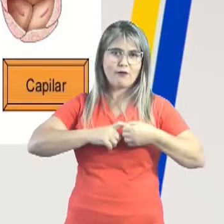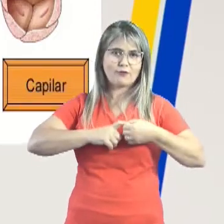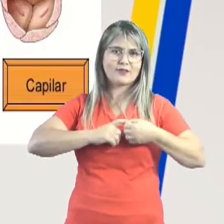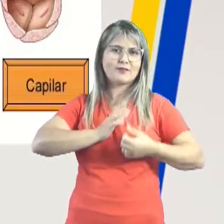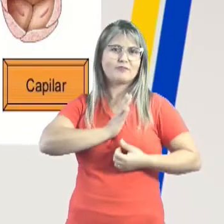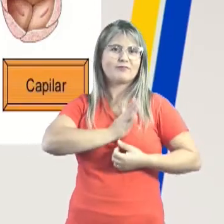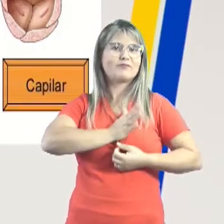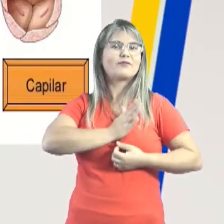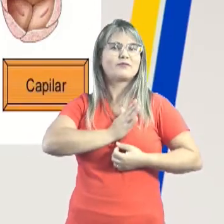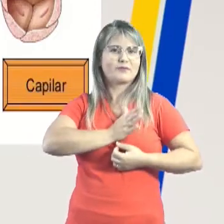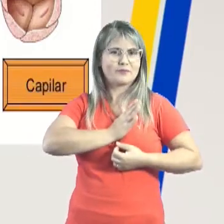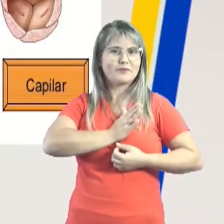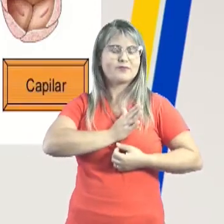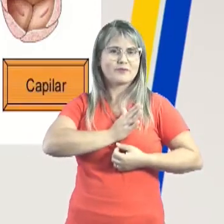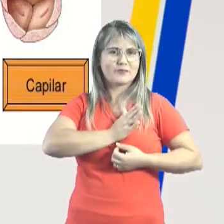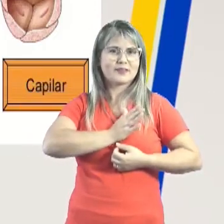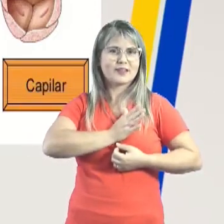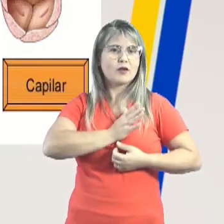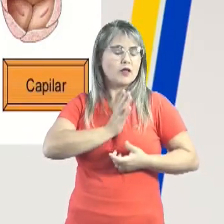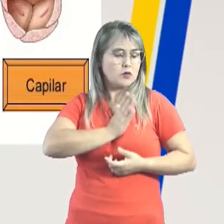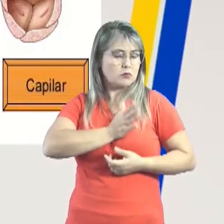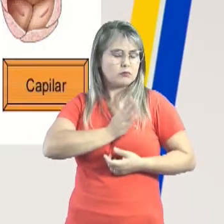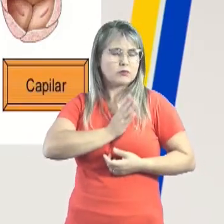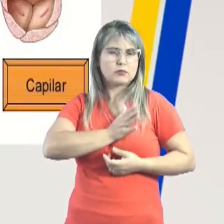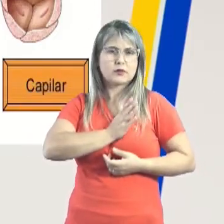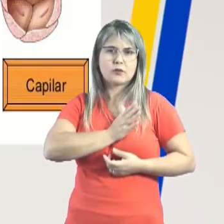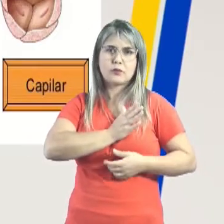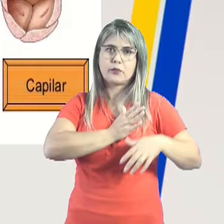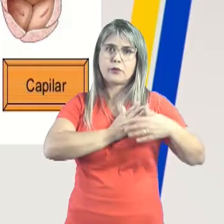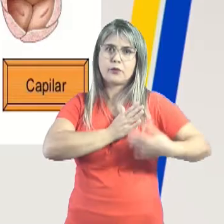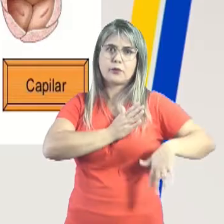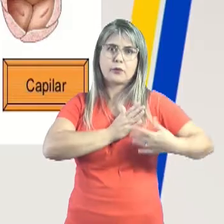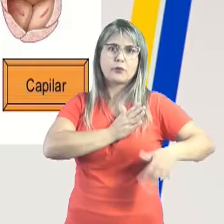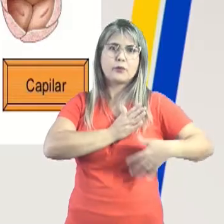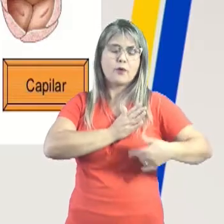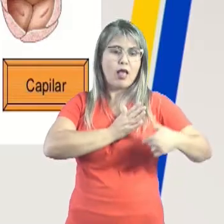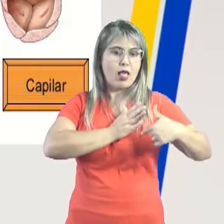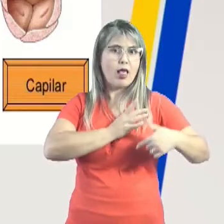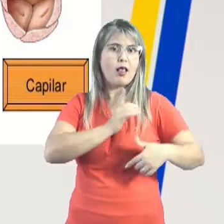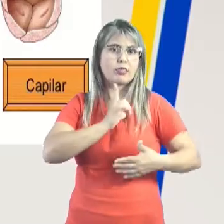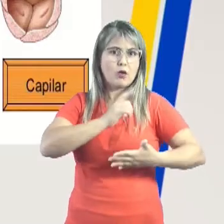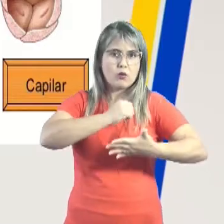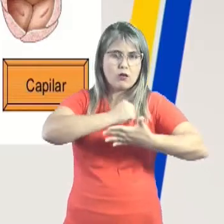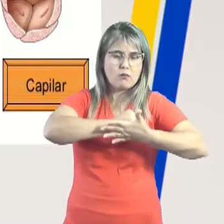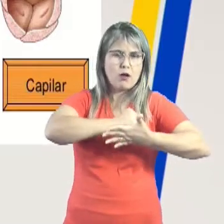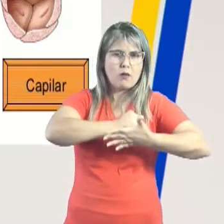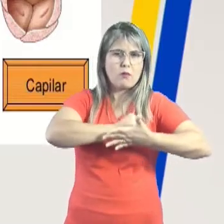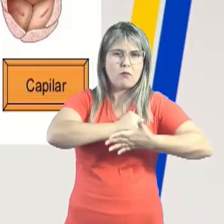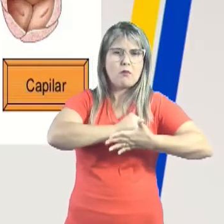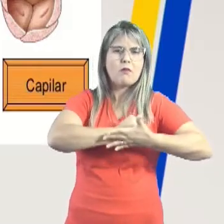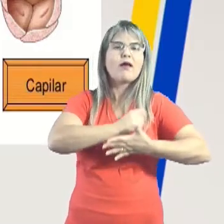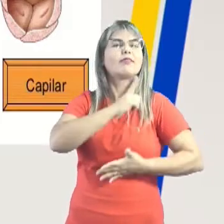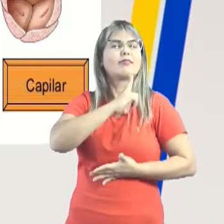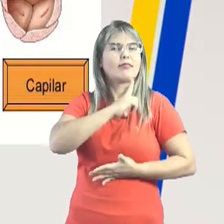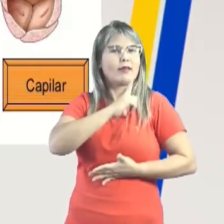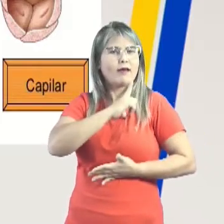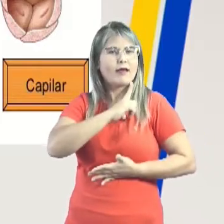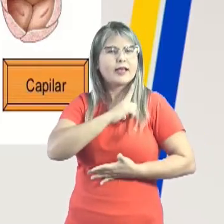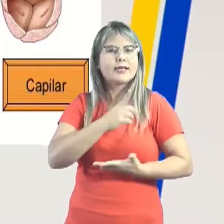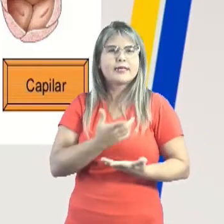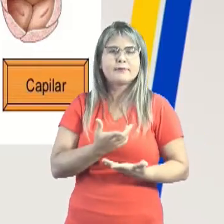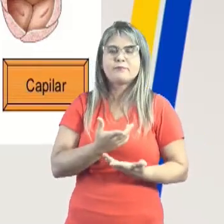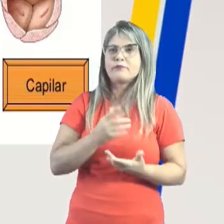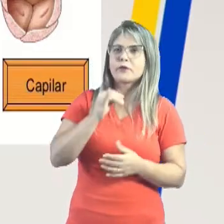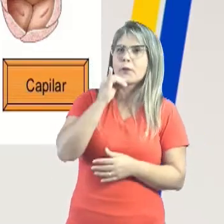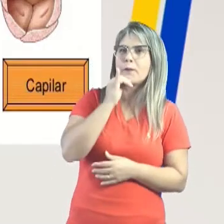se comportando o seu coração em termos de batimento. É como se nós estivéssemos analisando, como se o mecânico